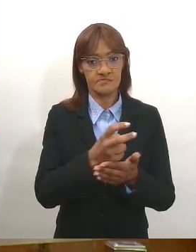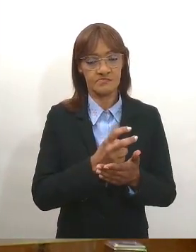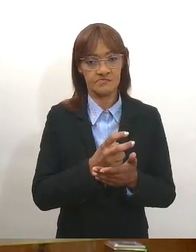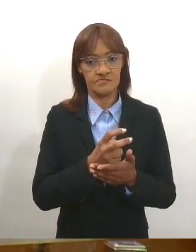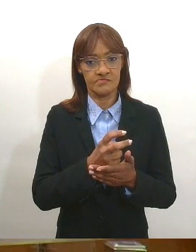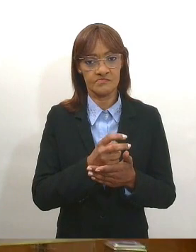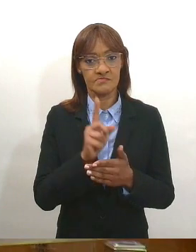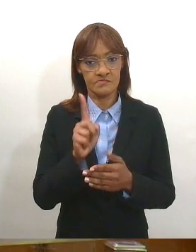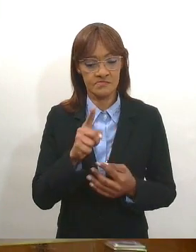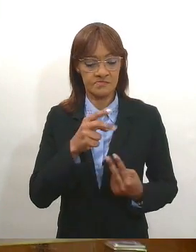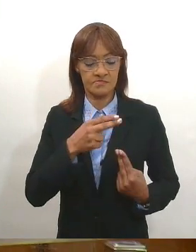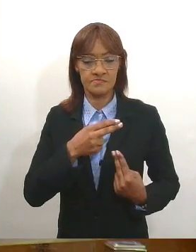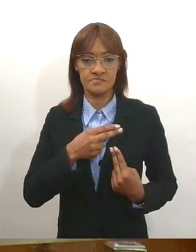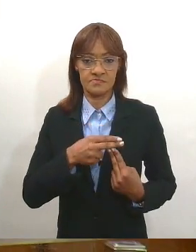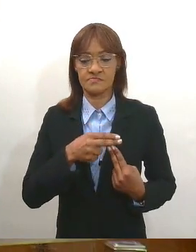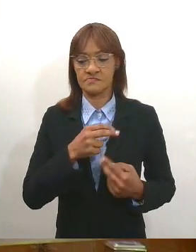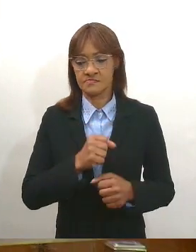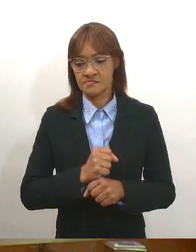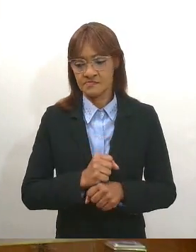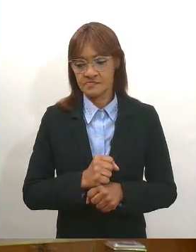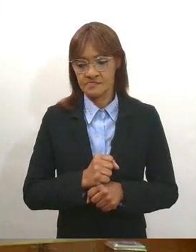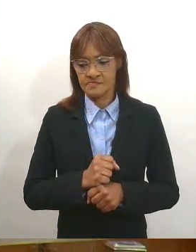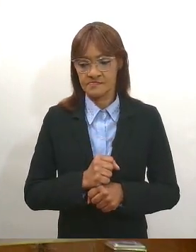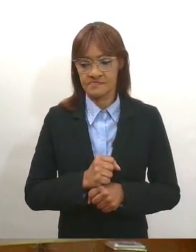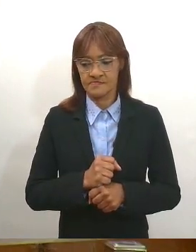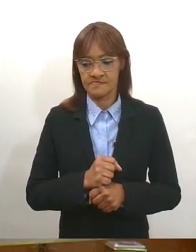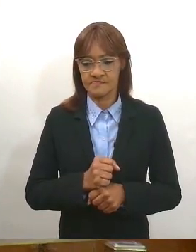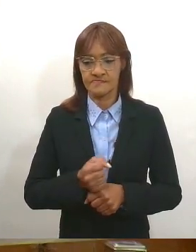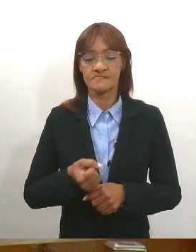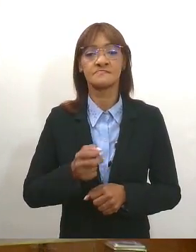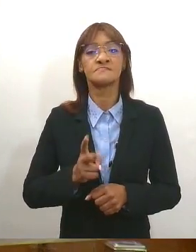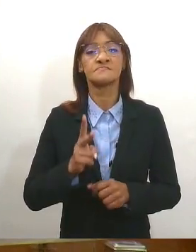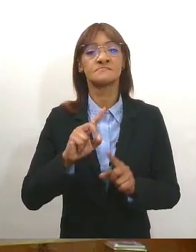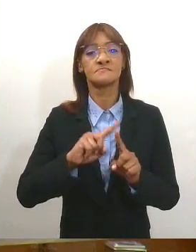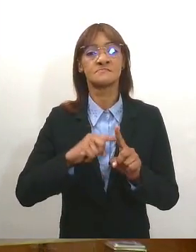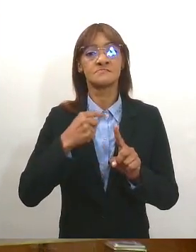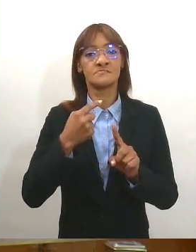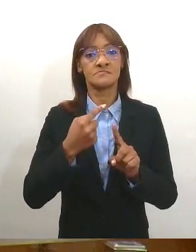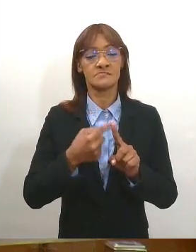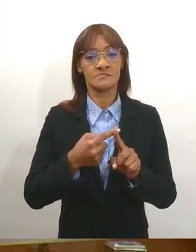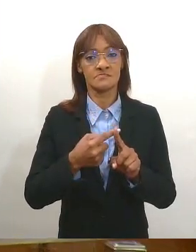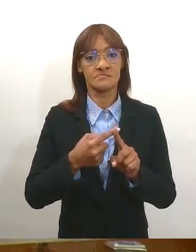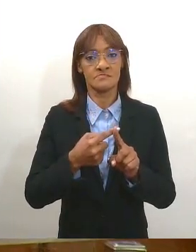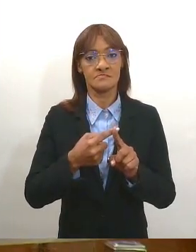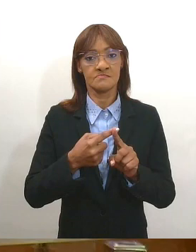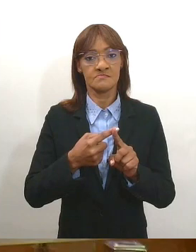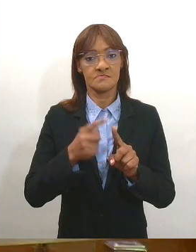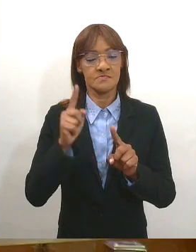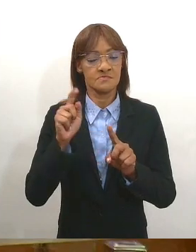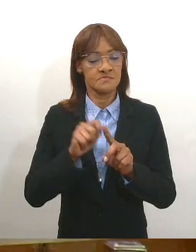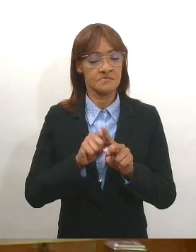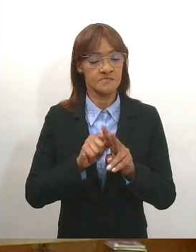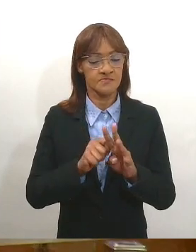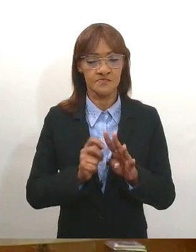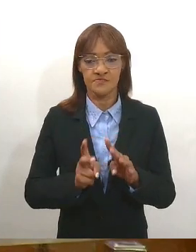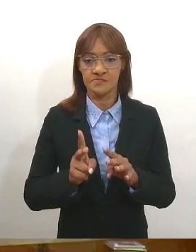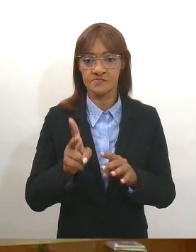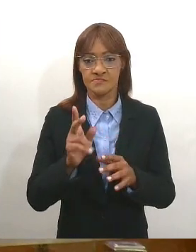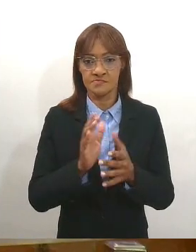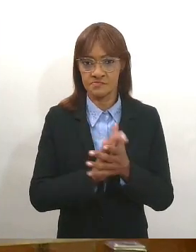passa, aumenta as suas receitas e, em contrapartida, deputada Linda Brasil,